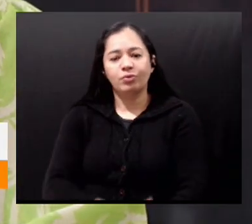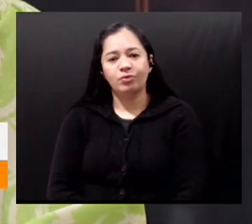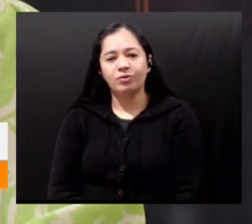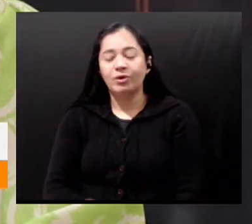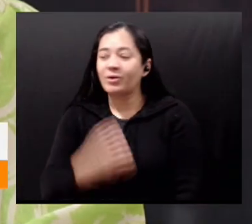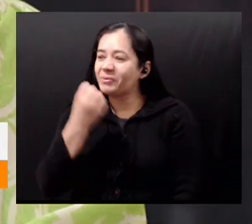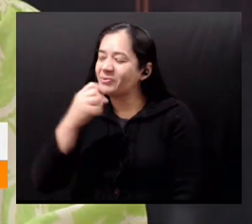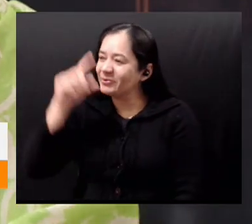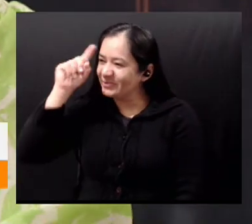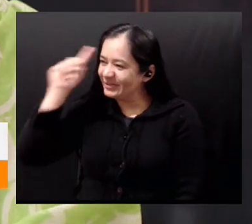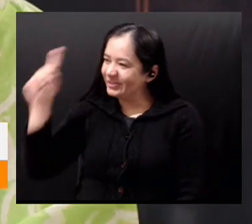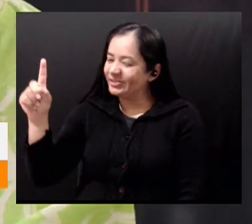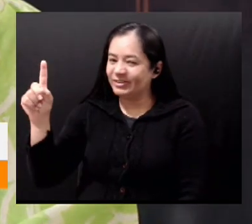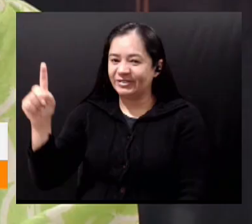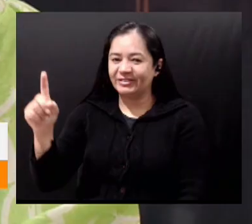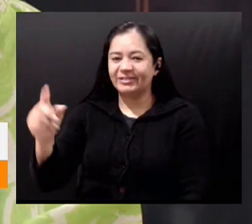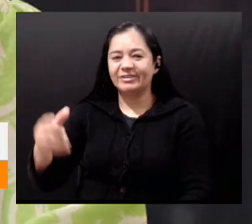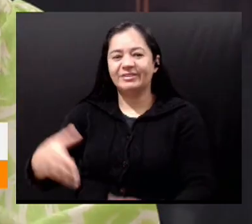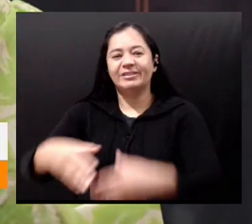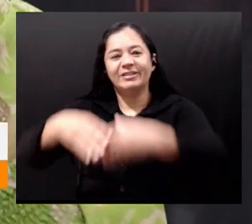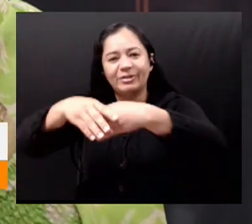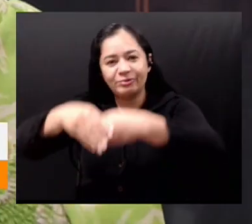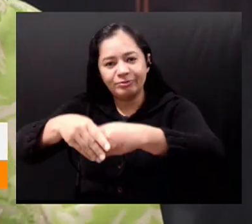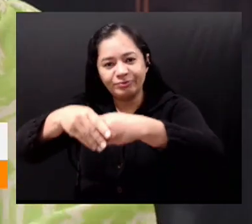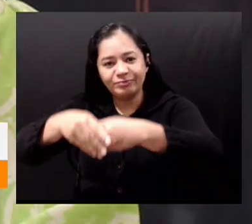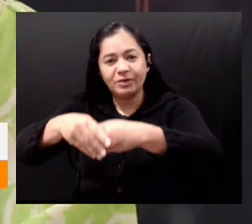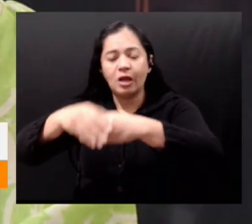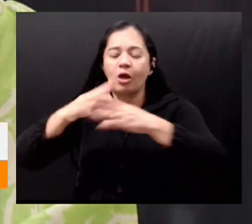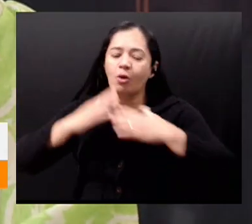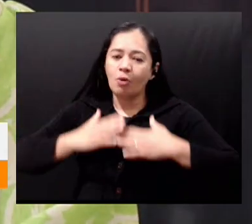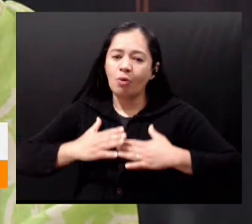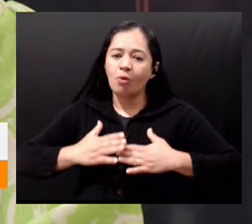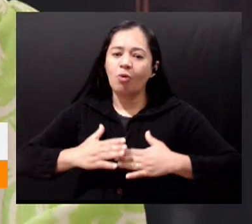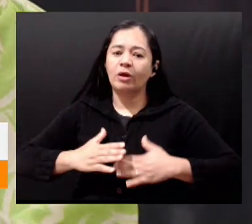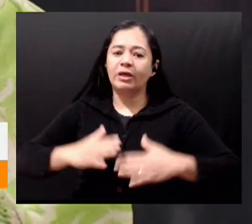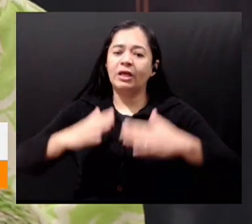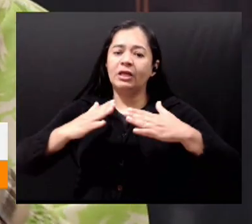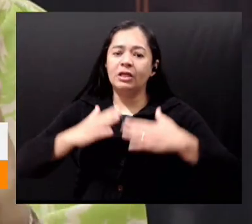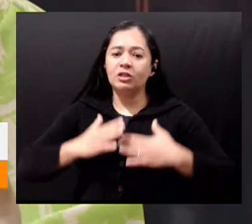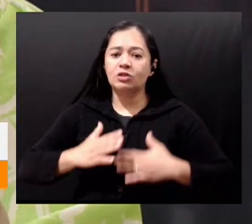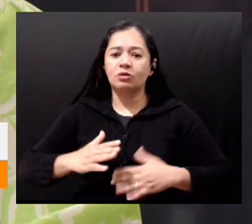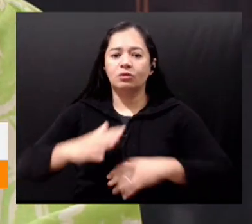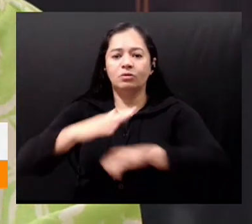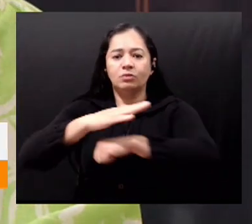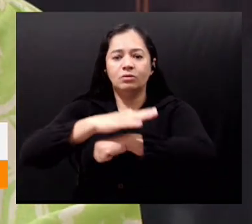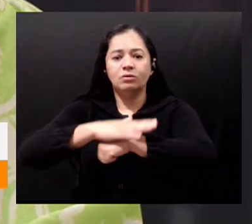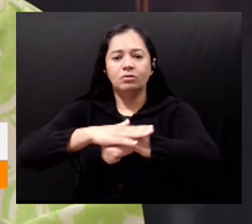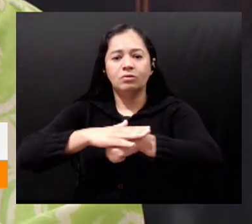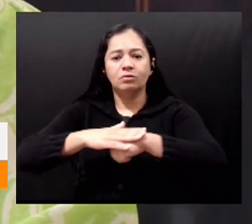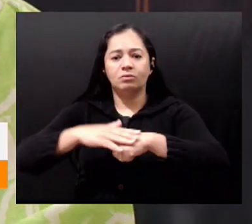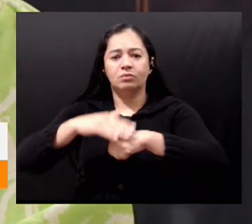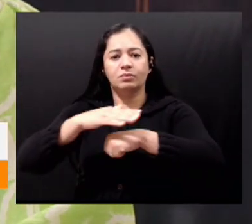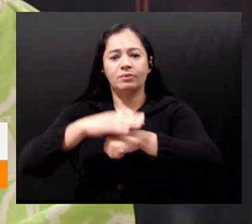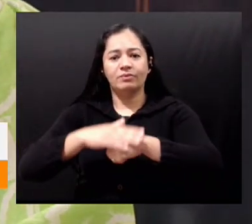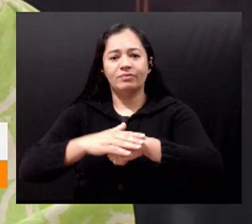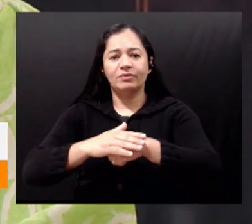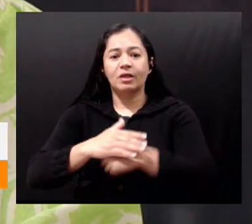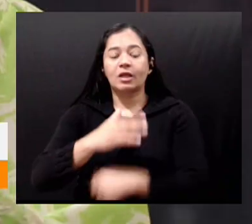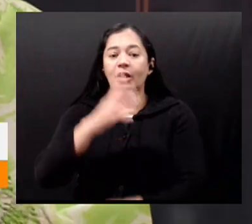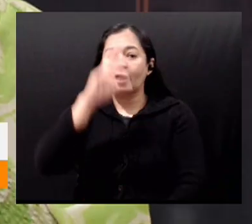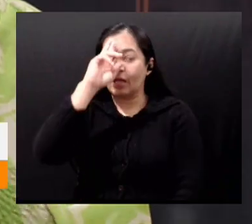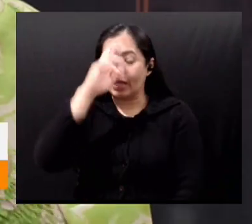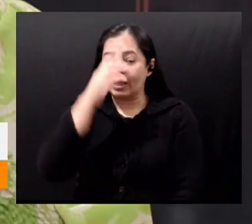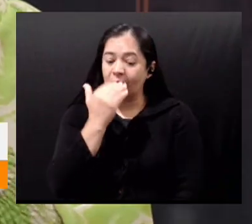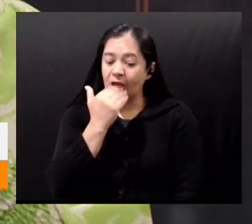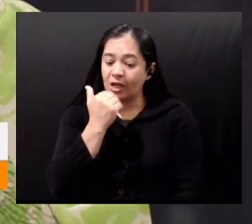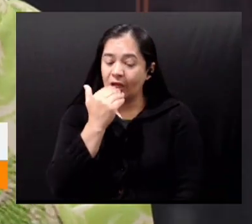pegar na tua mão com calma, né, Uhum. dar uma atenção gostosa, almoçar juntos,